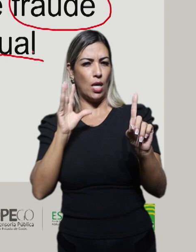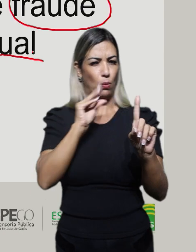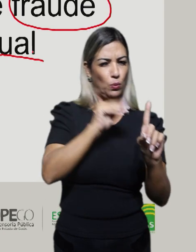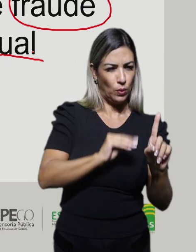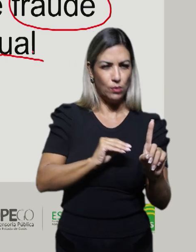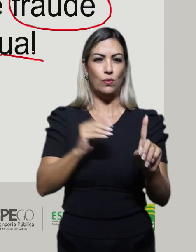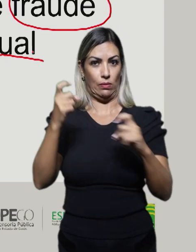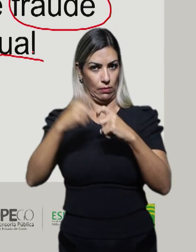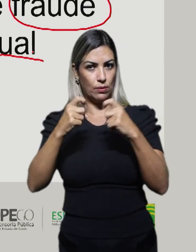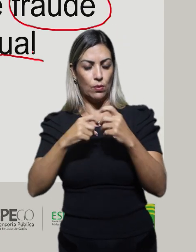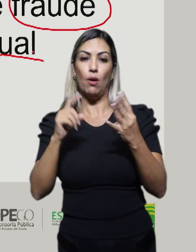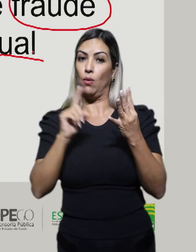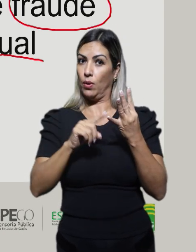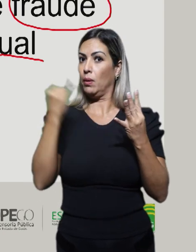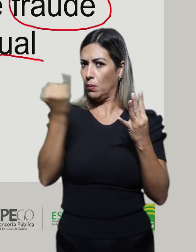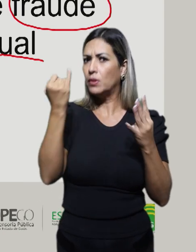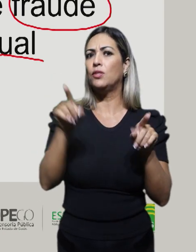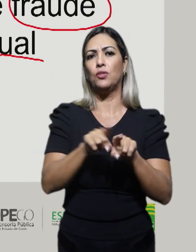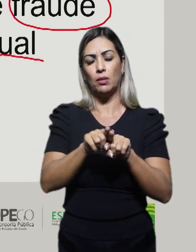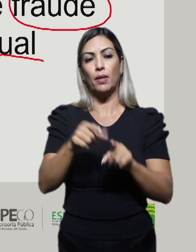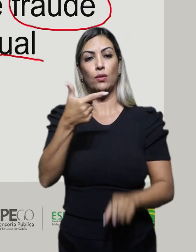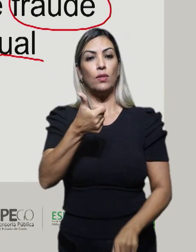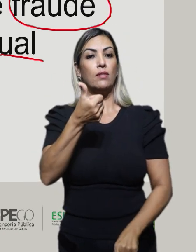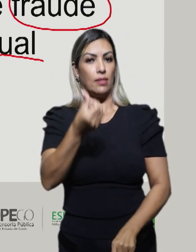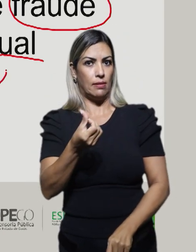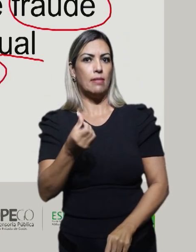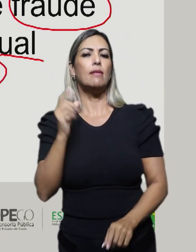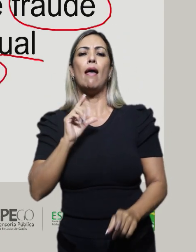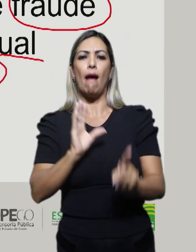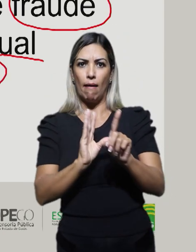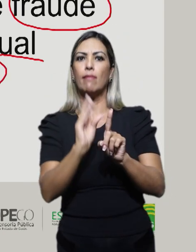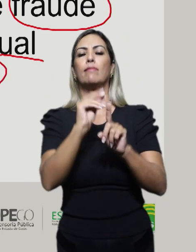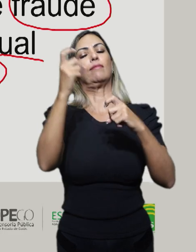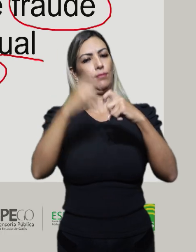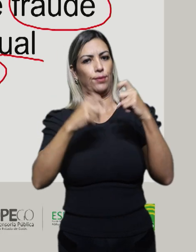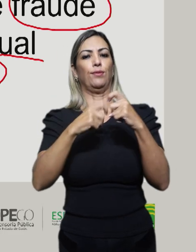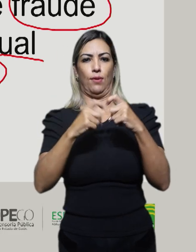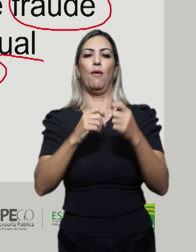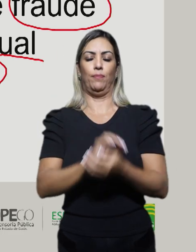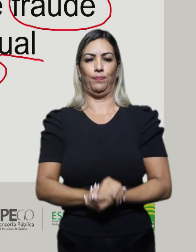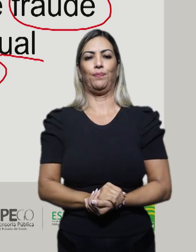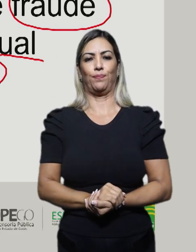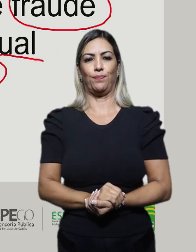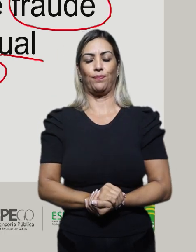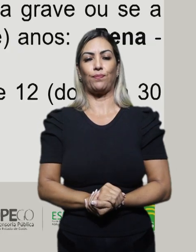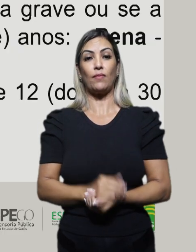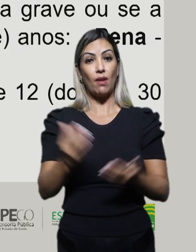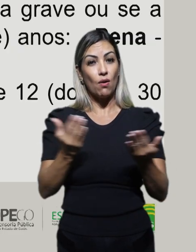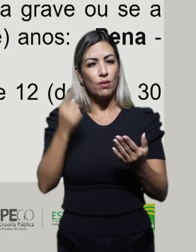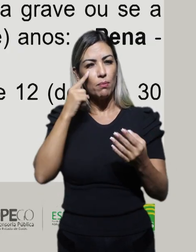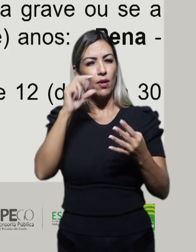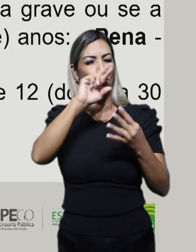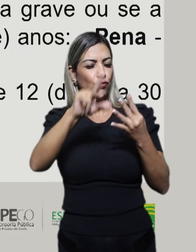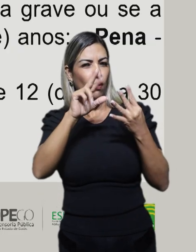o não menos importante, o 216A, que é o assédio sexual. A gente vai ver agora a diferença